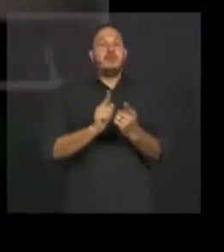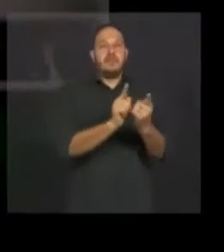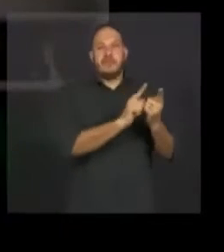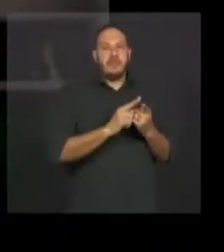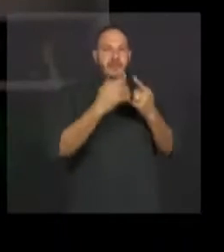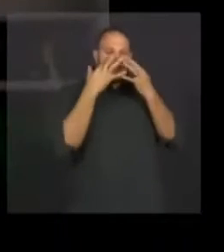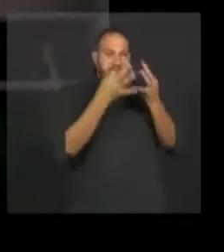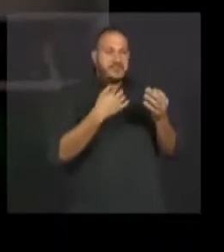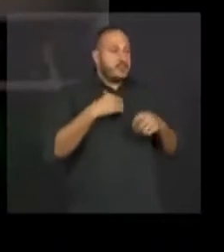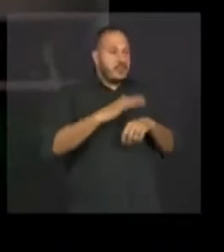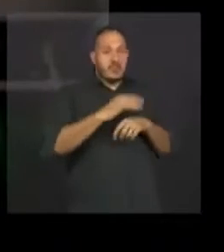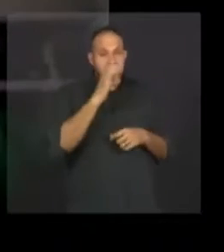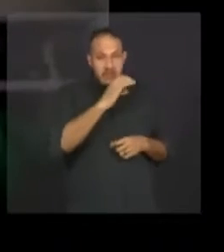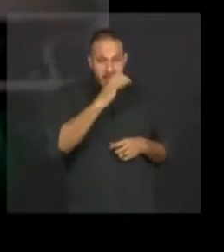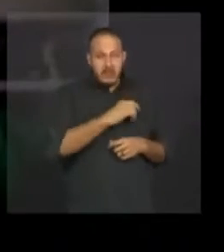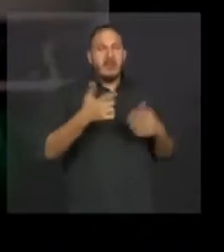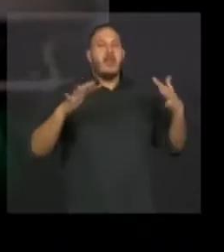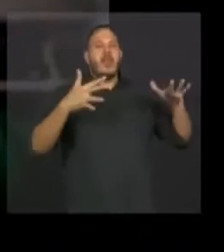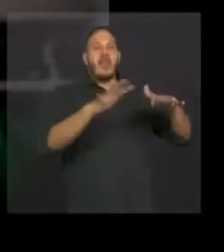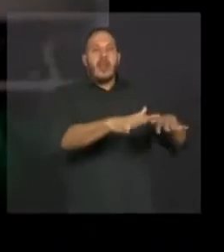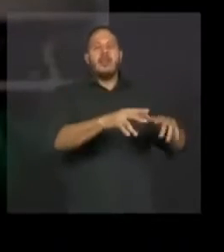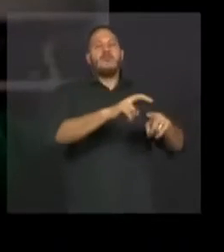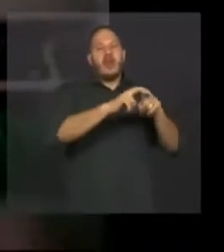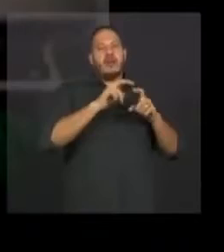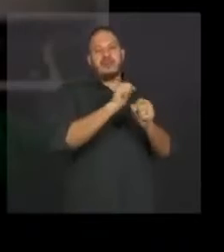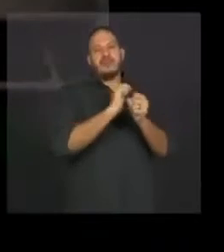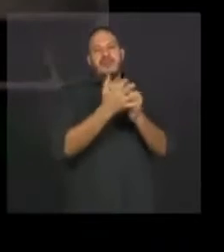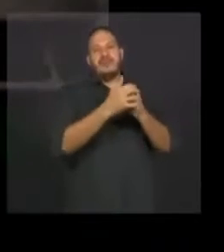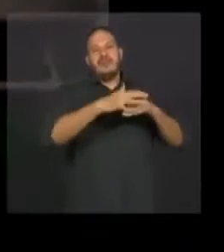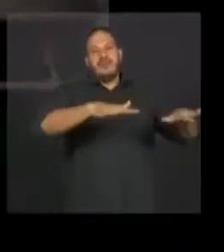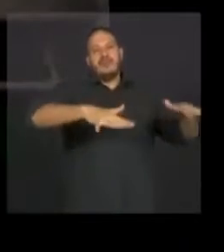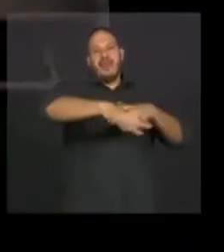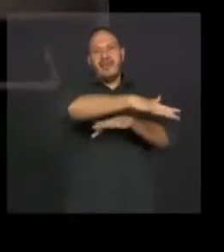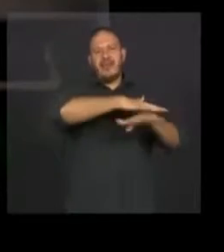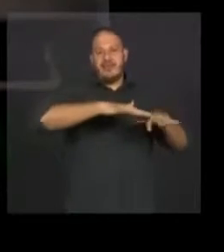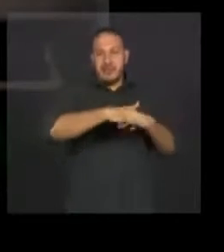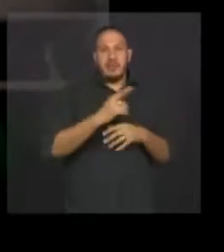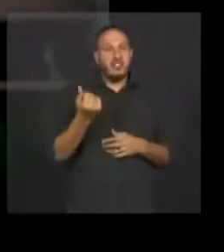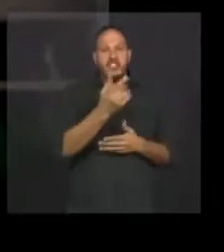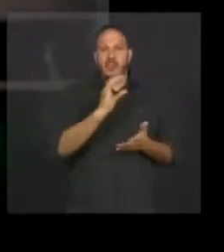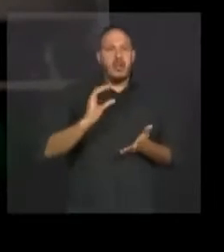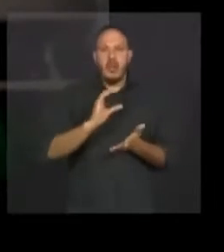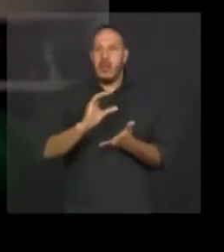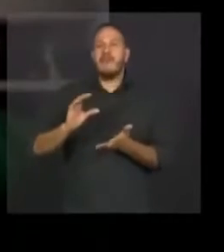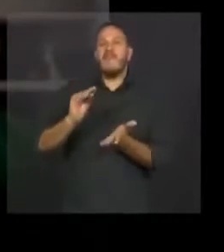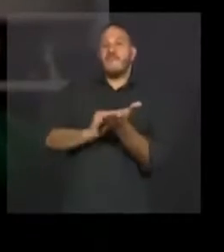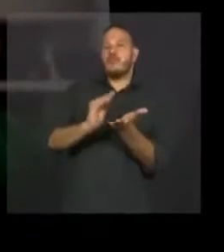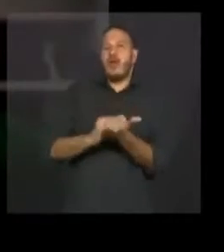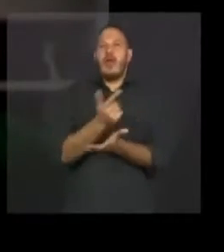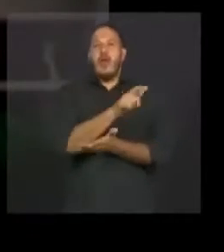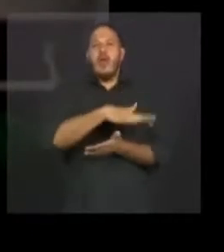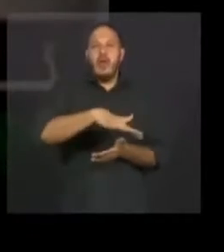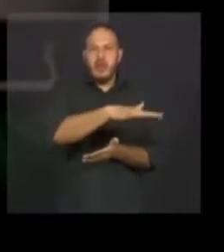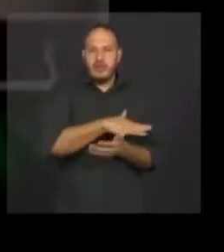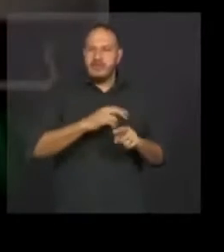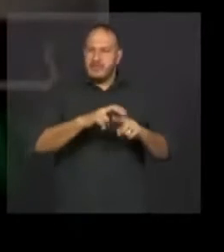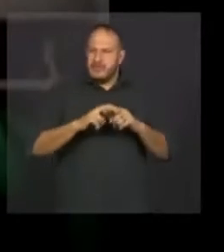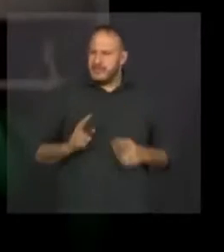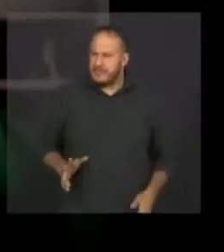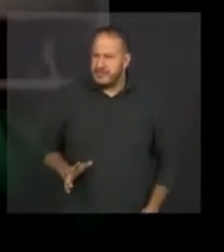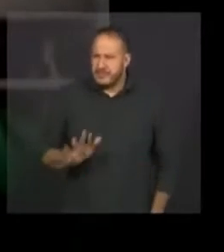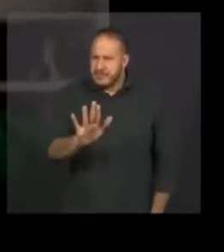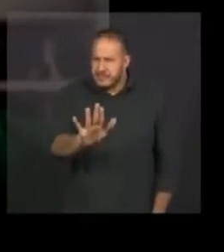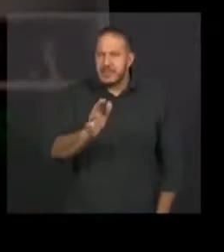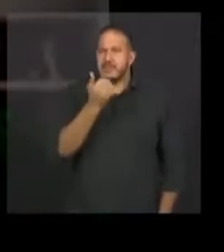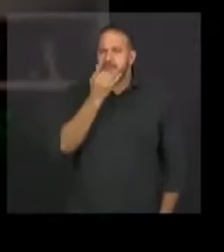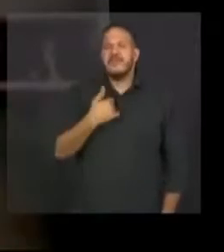atenção emergencial à calamidade e à pandemia, né? Precisamos de recursos, vai lá se não vai faltar por causa disso. Sendo que a cultura,